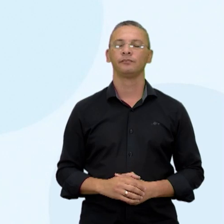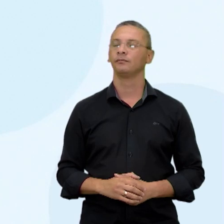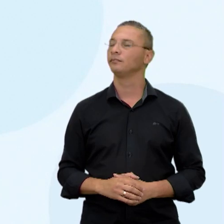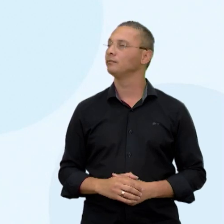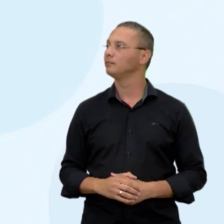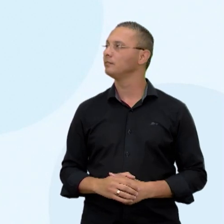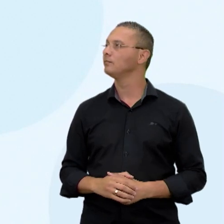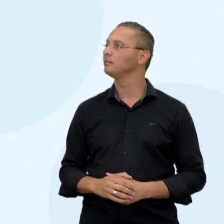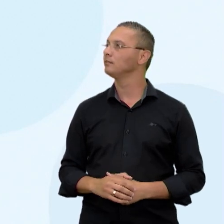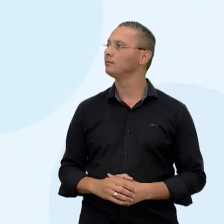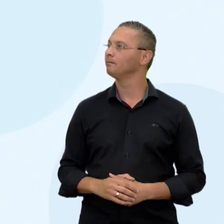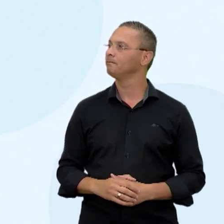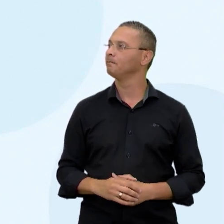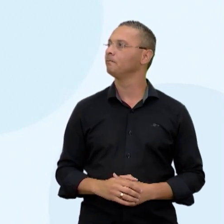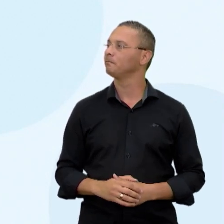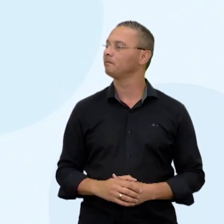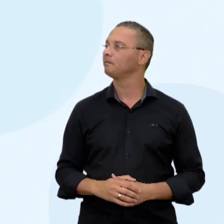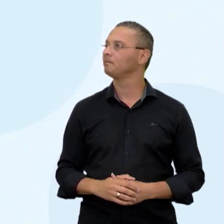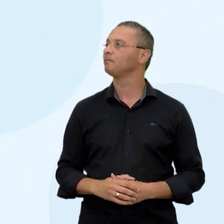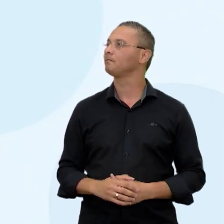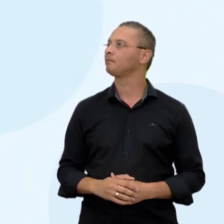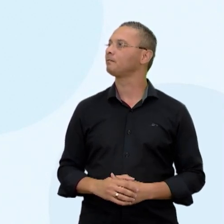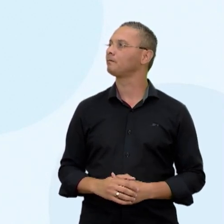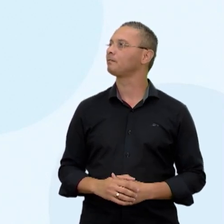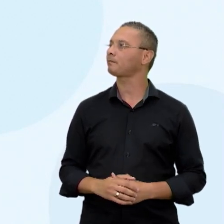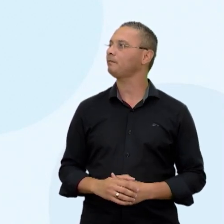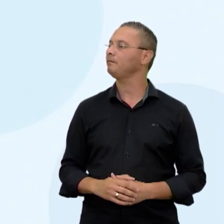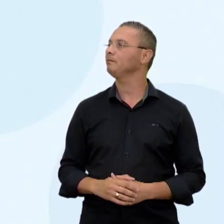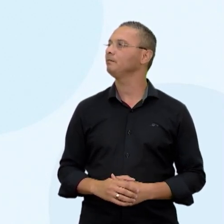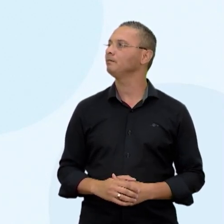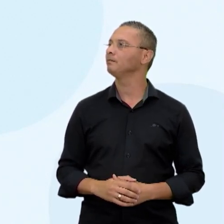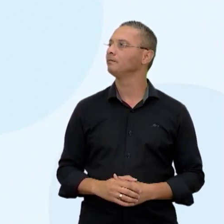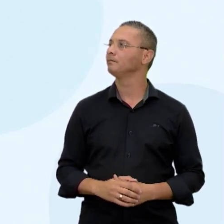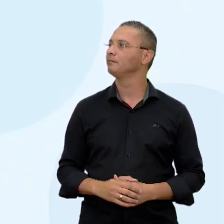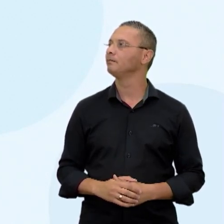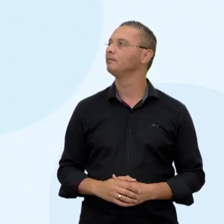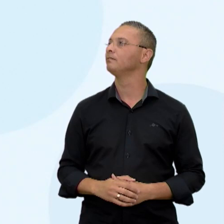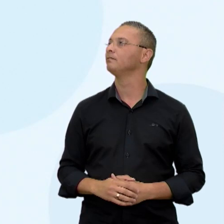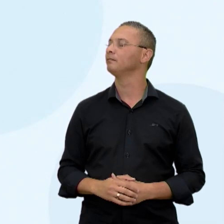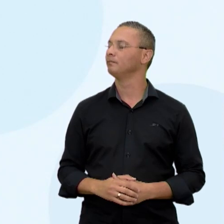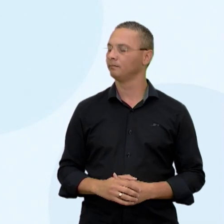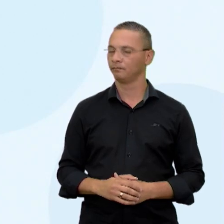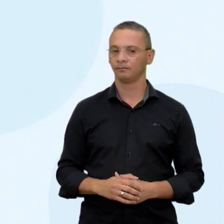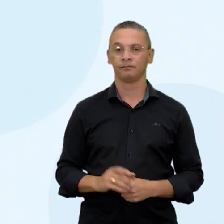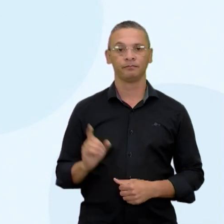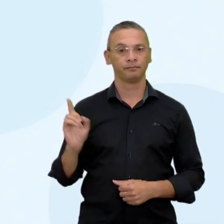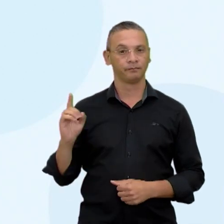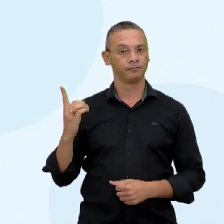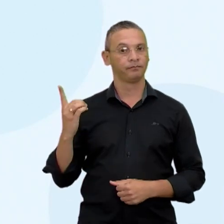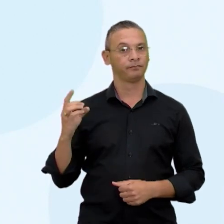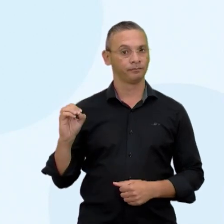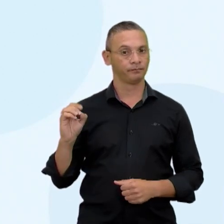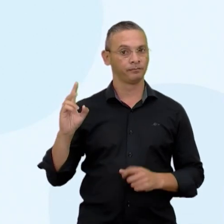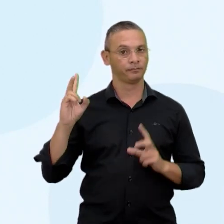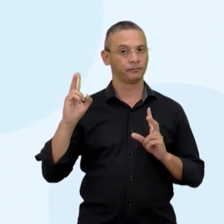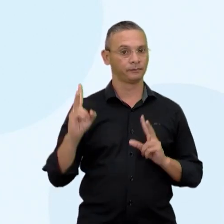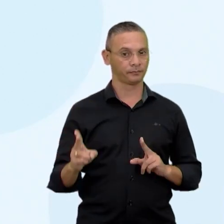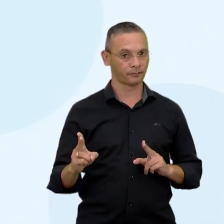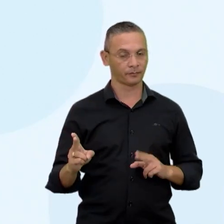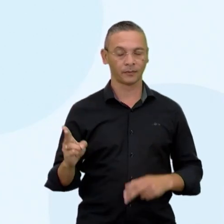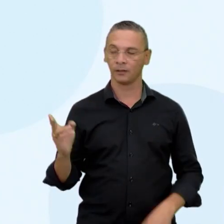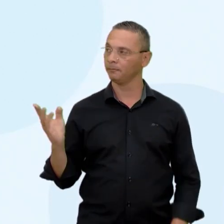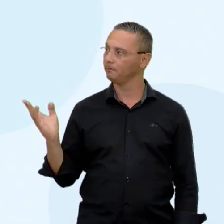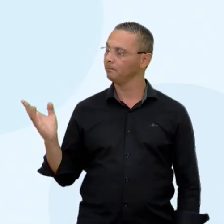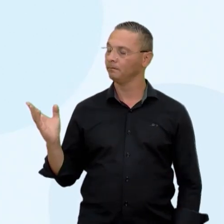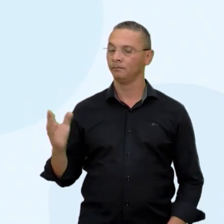5, 6, 7, 8, 9, 10. Ó. 1,